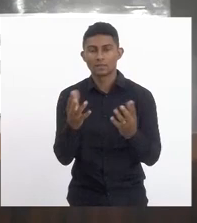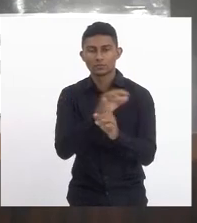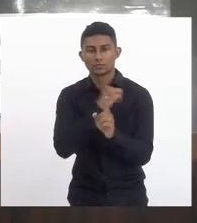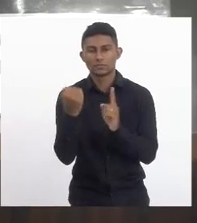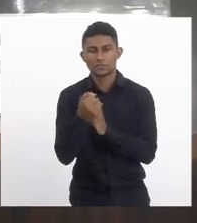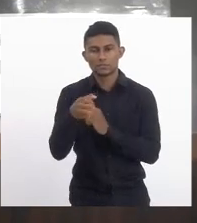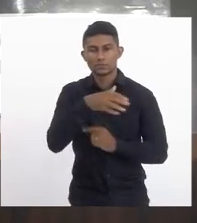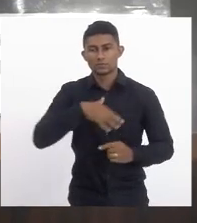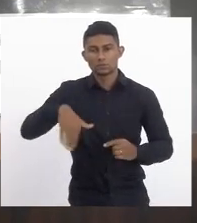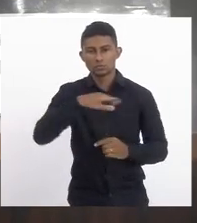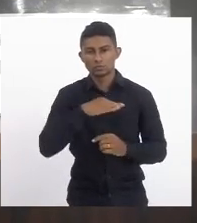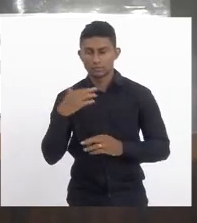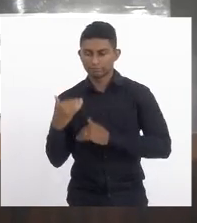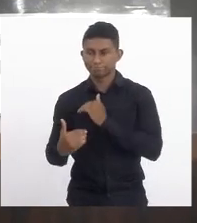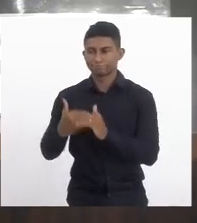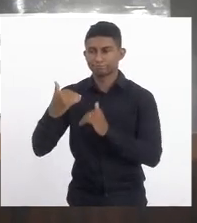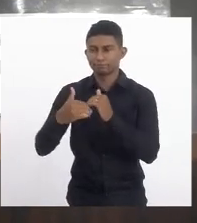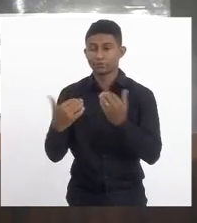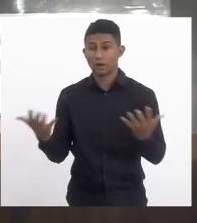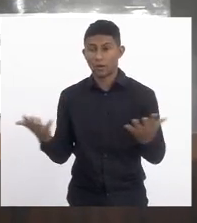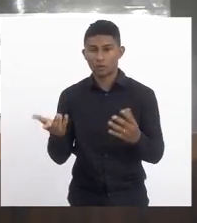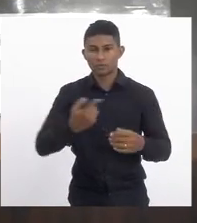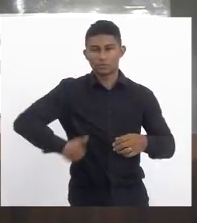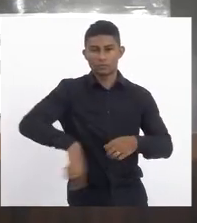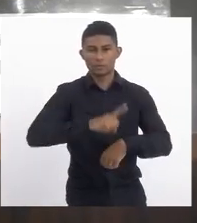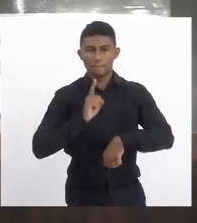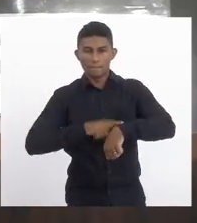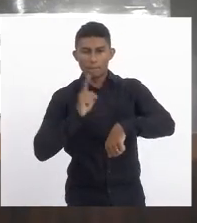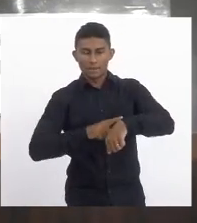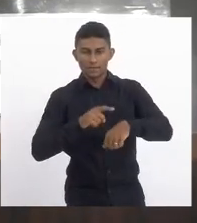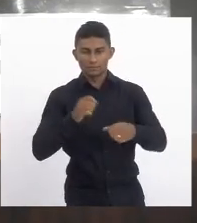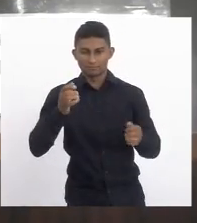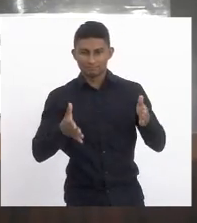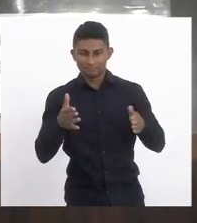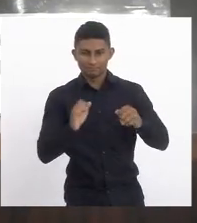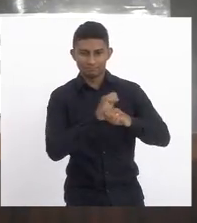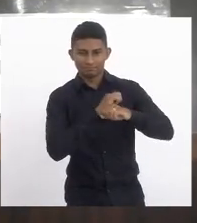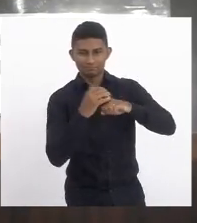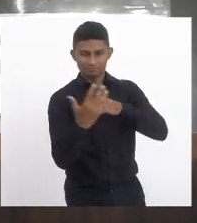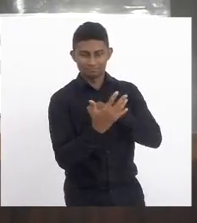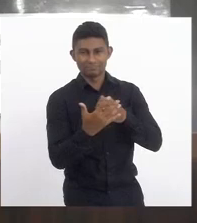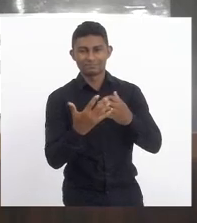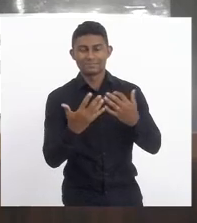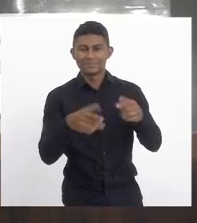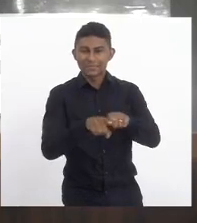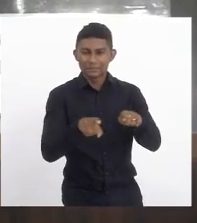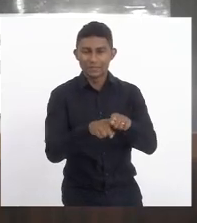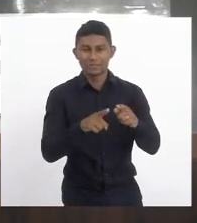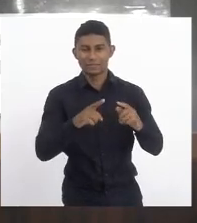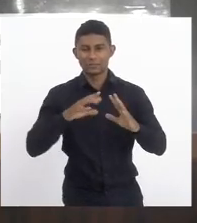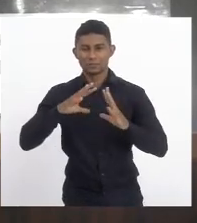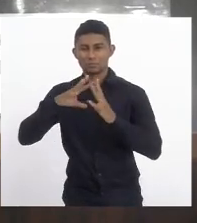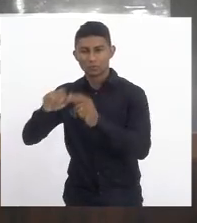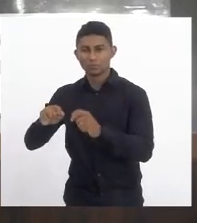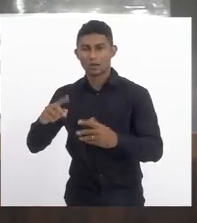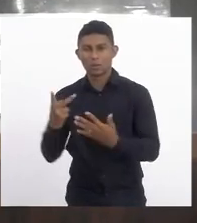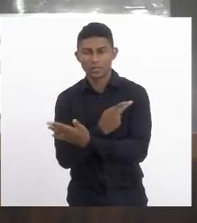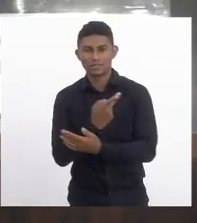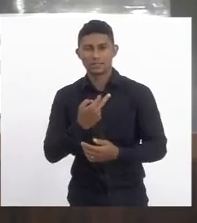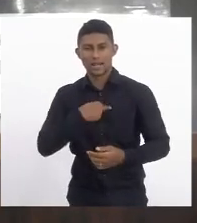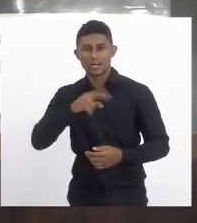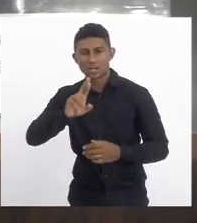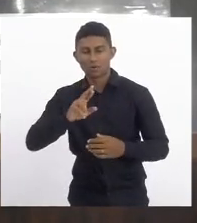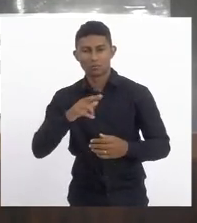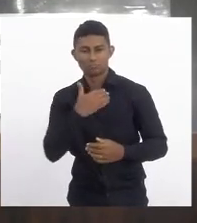neste momento em que enfrentamos um grave problema de intolerância religiosa no Brasil, assim como no mundo, acreditamos que a troca